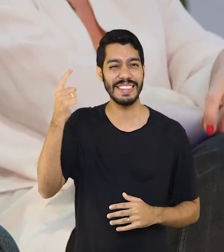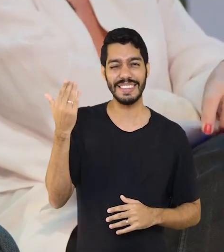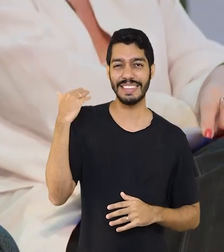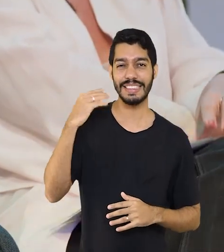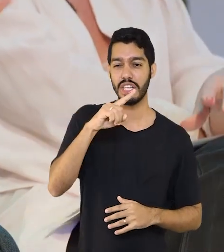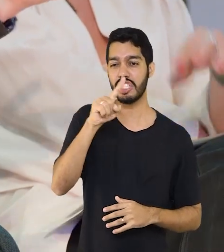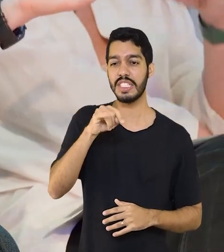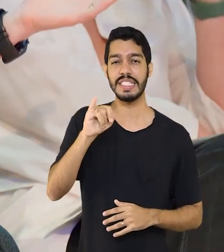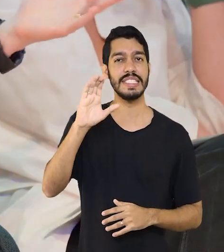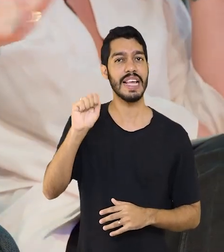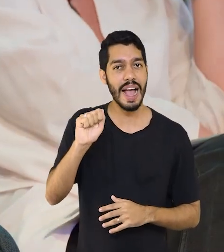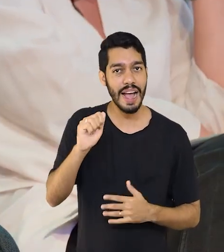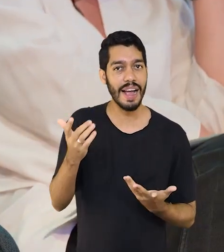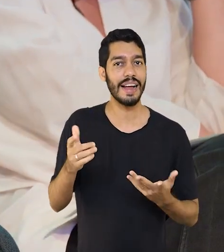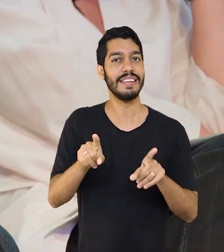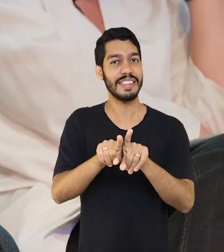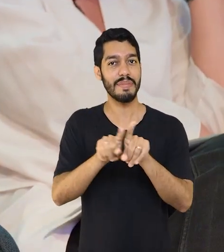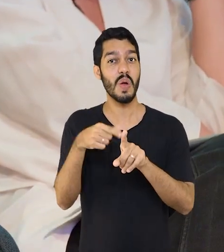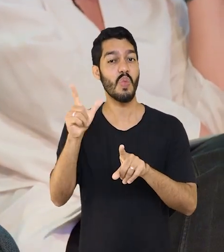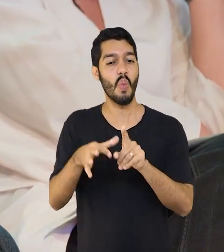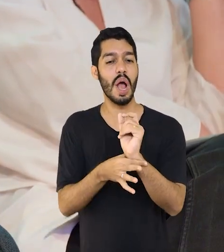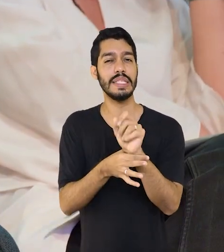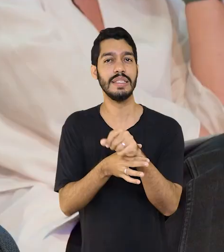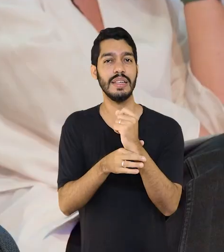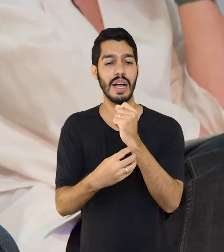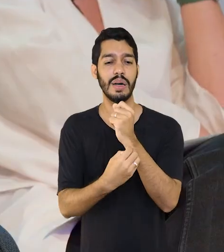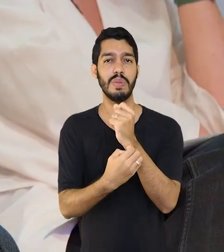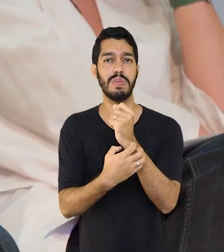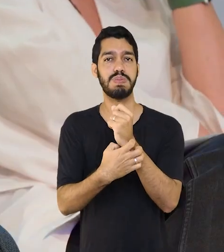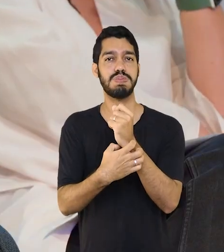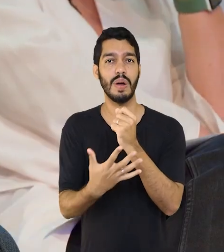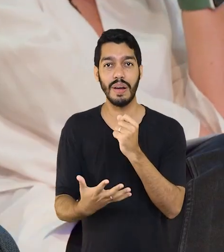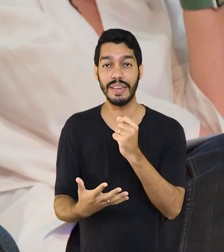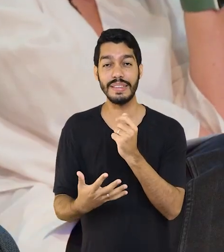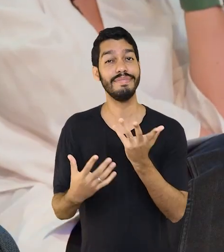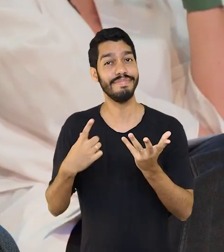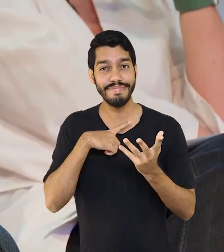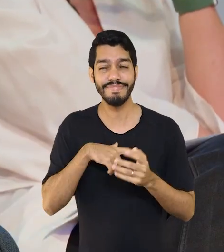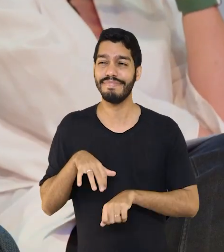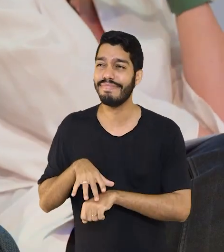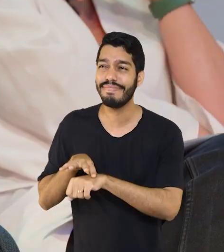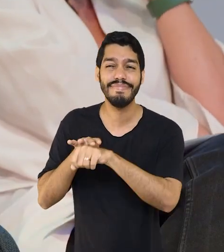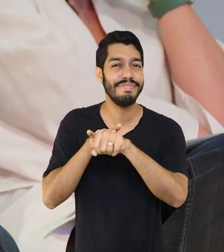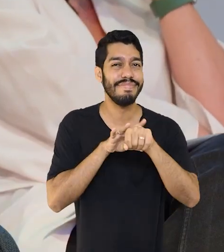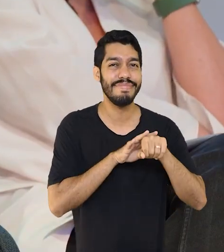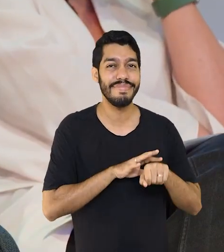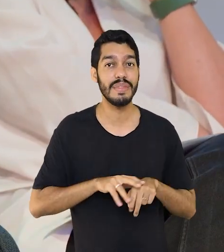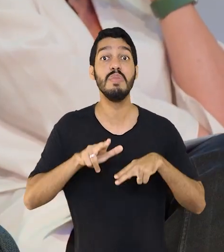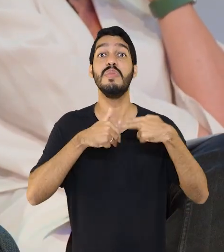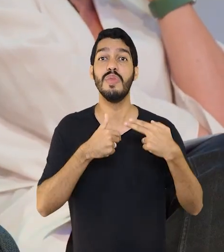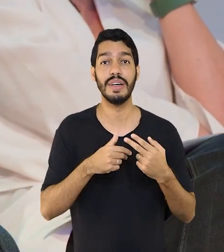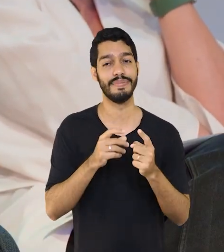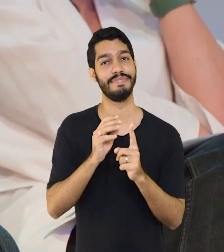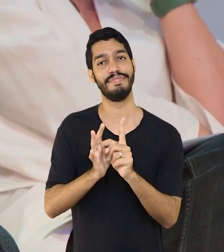Zika, chikungunya, a gente conversou sobre o Oropost. Então, doenças causadas por vetores que têm um ciclo de vida acelerado por